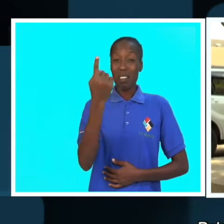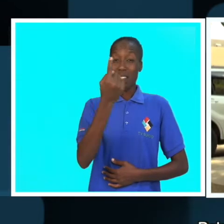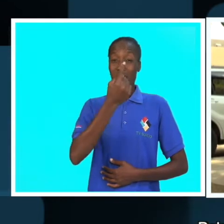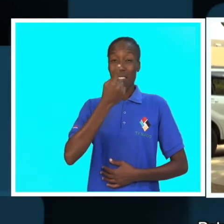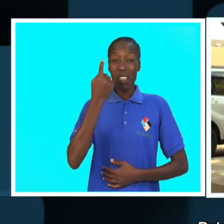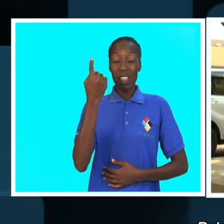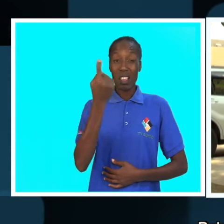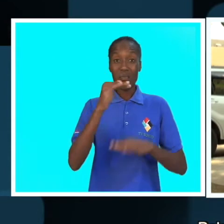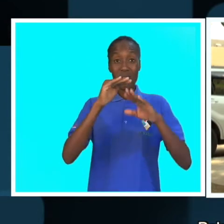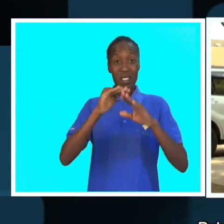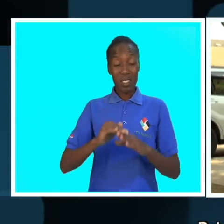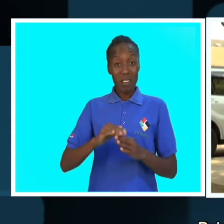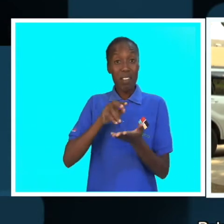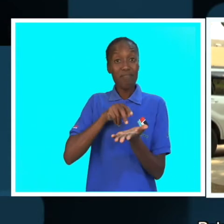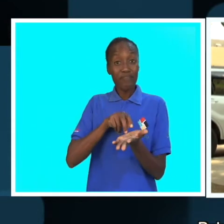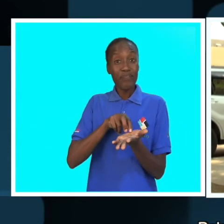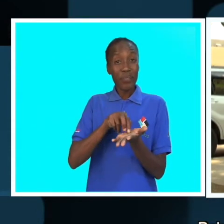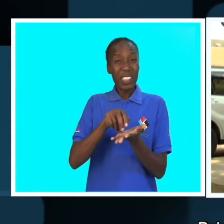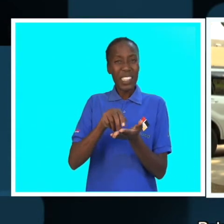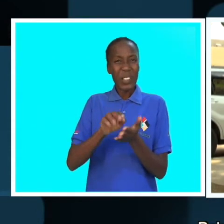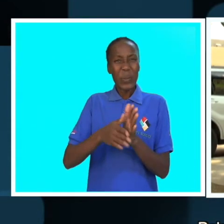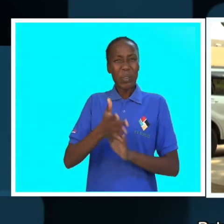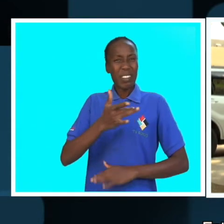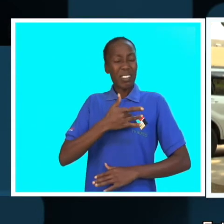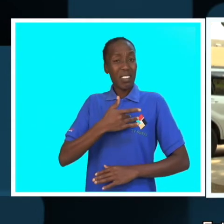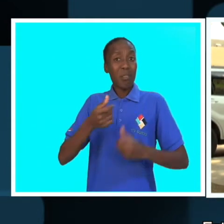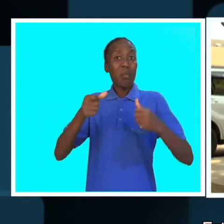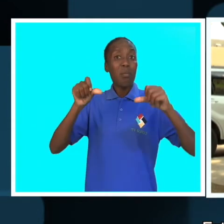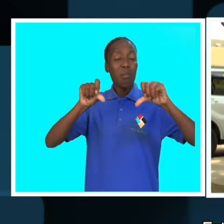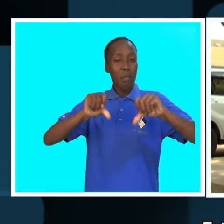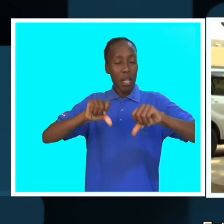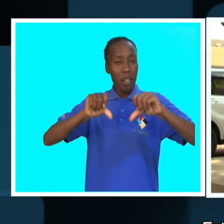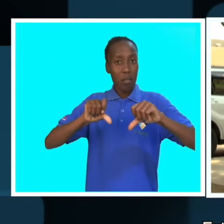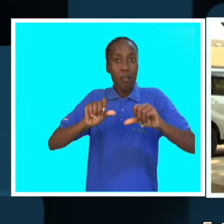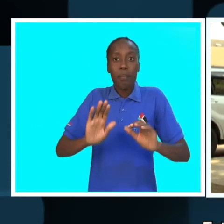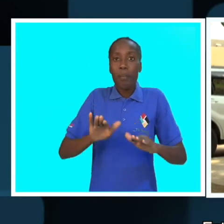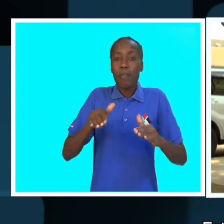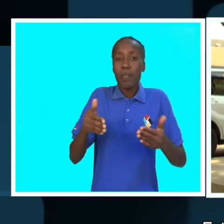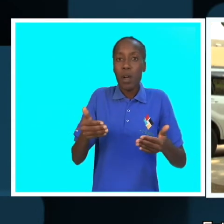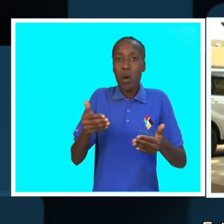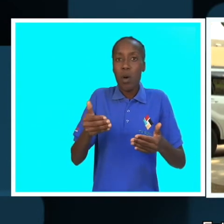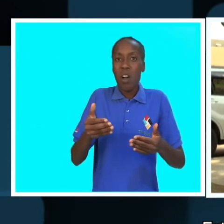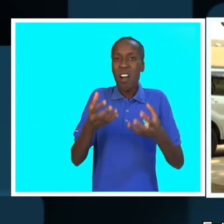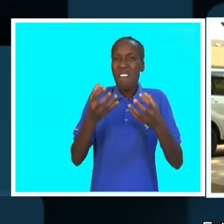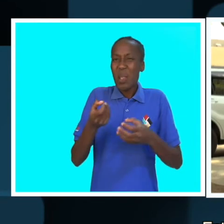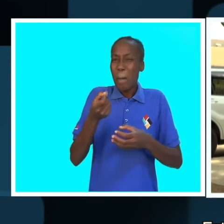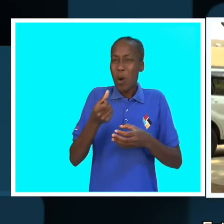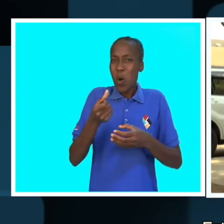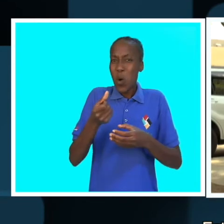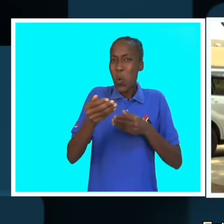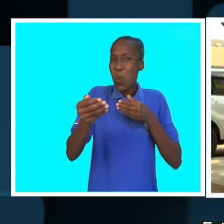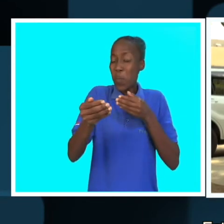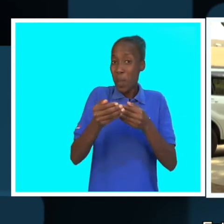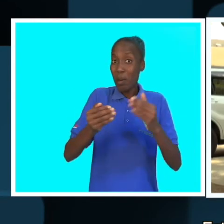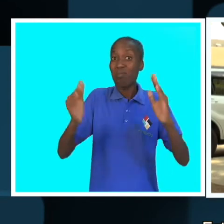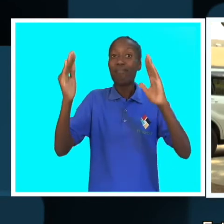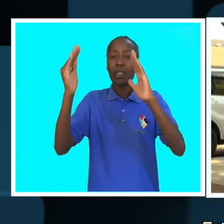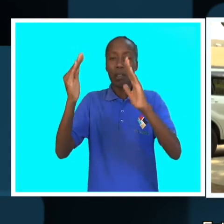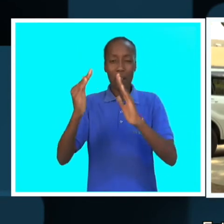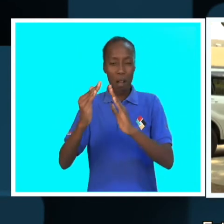caminho, eu comecei a sentir-me mal. Então, quando já estava perto mesmo de casa,